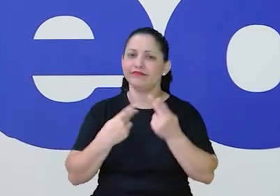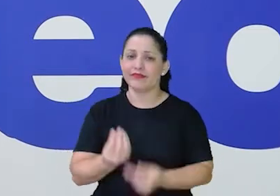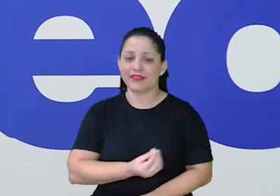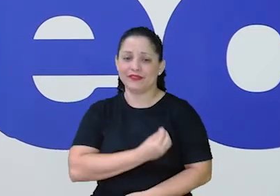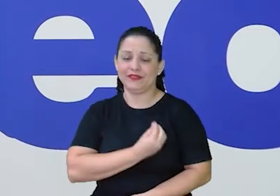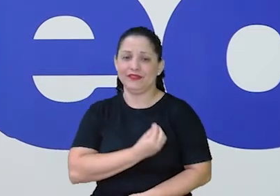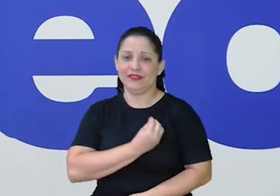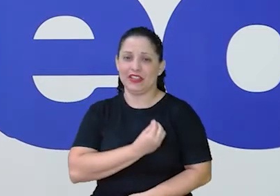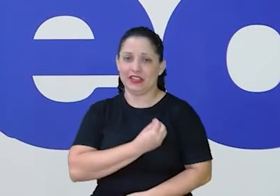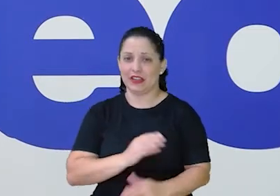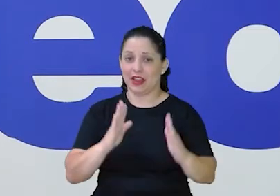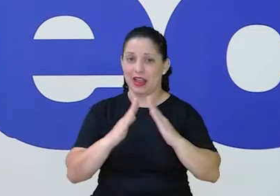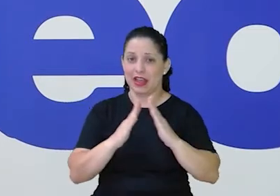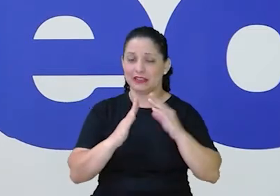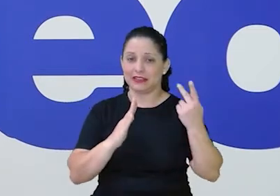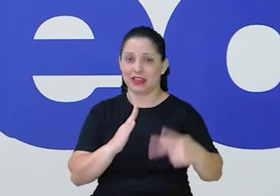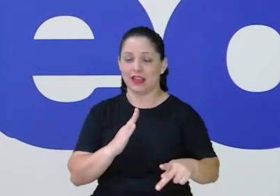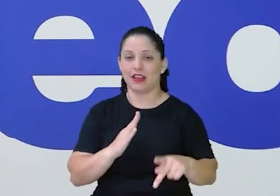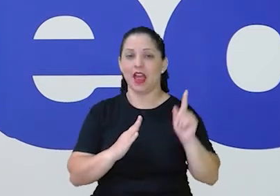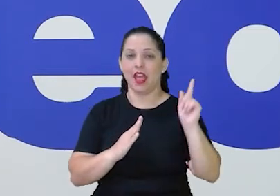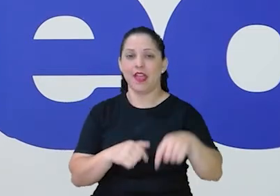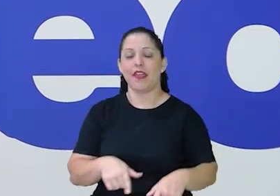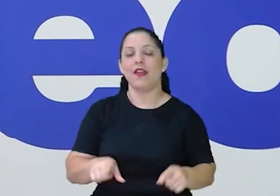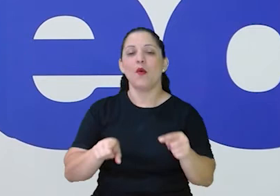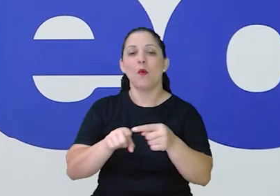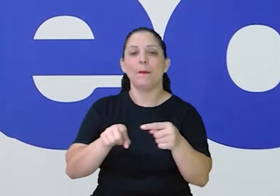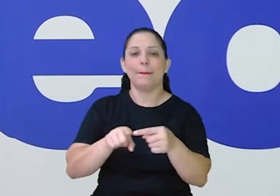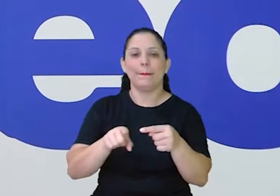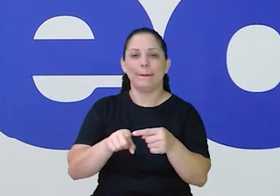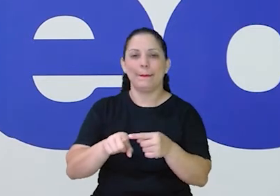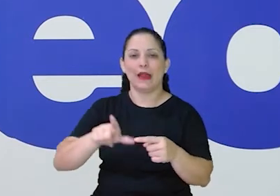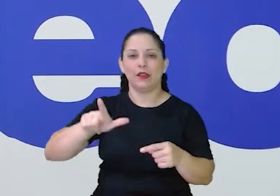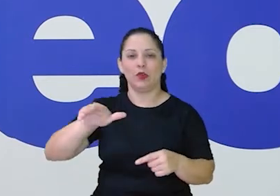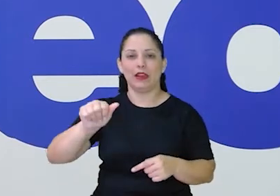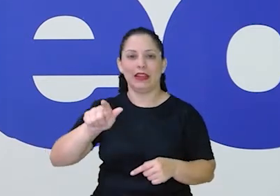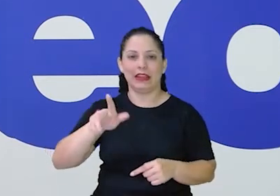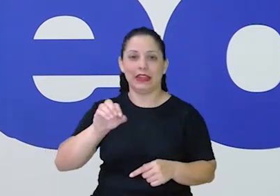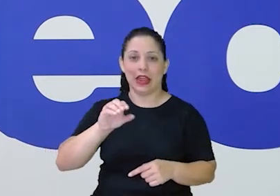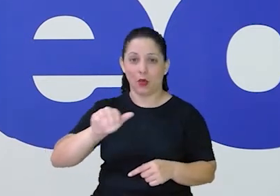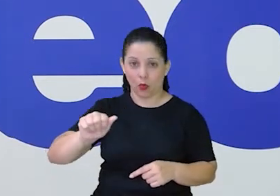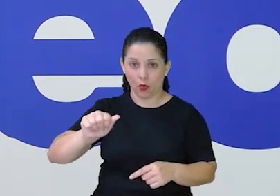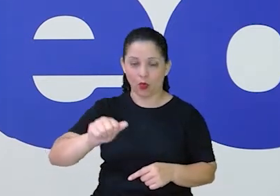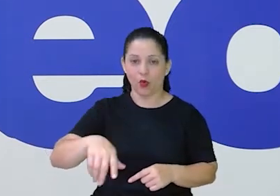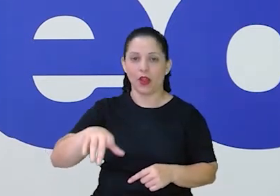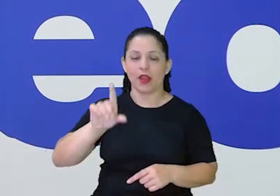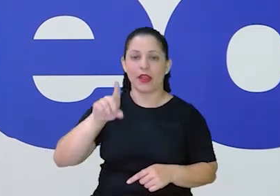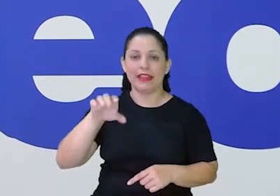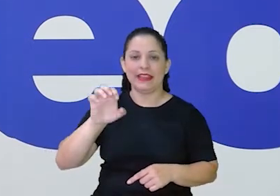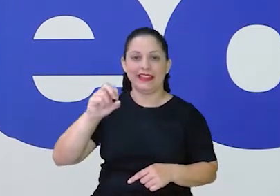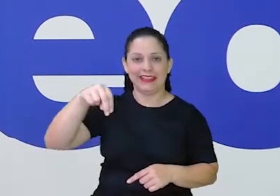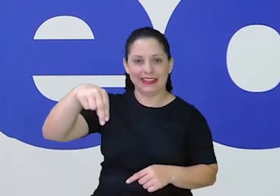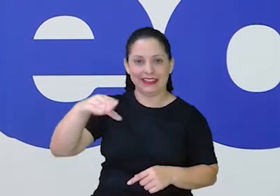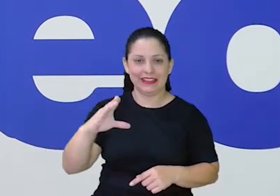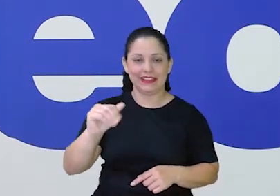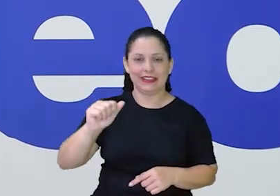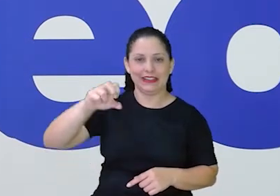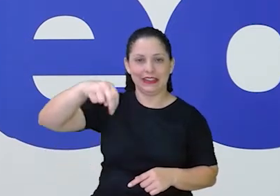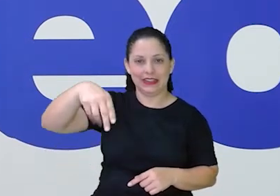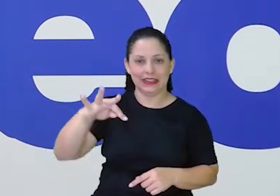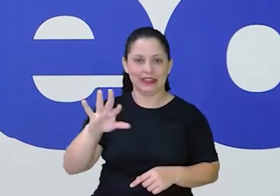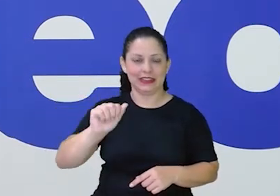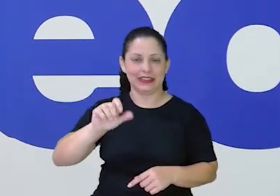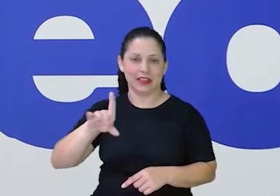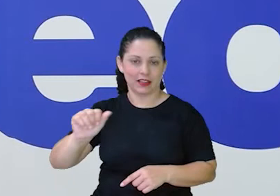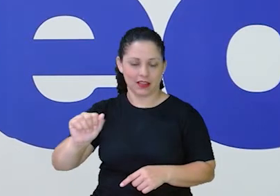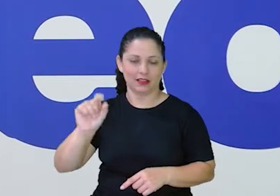Lagoa Encantada. E o bairro da Lagoa Encantada é um bairro que é circundado por várias elevações, né? Então tem muitas